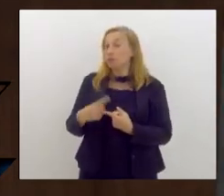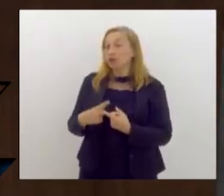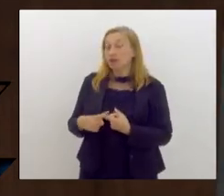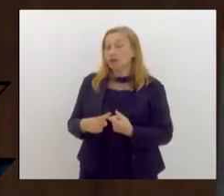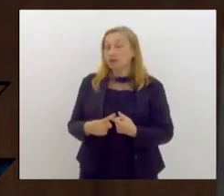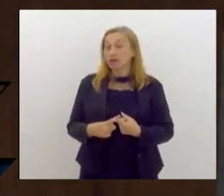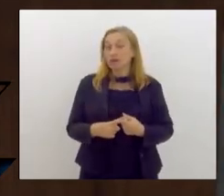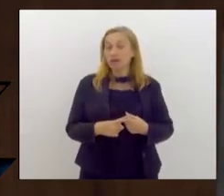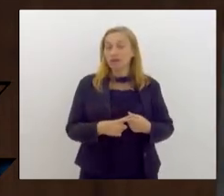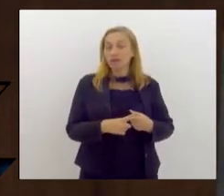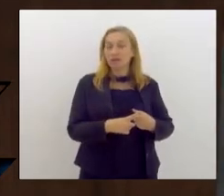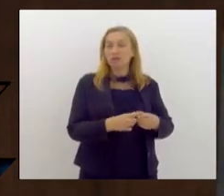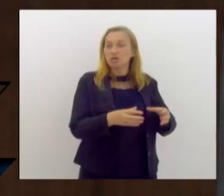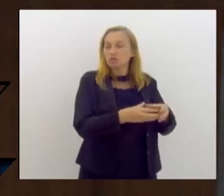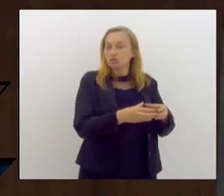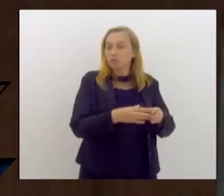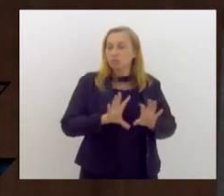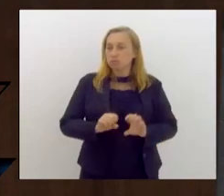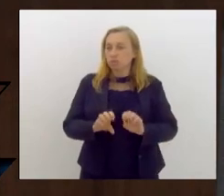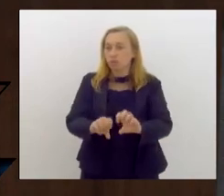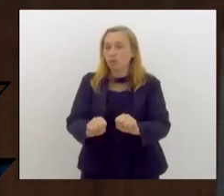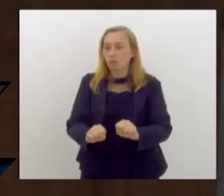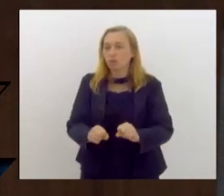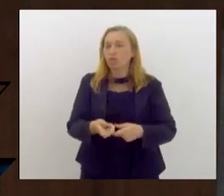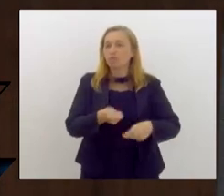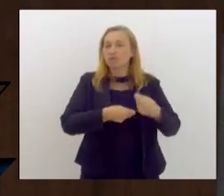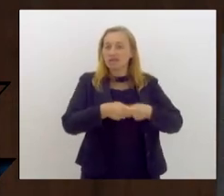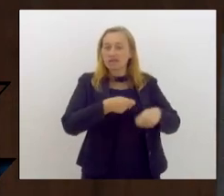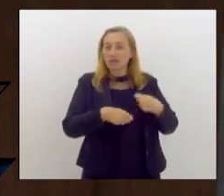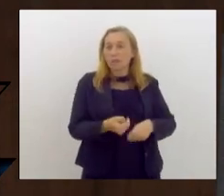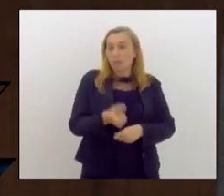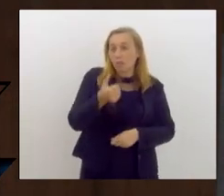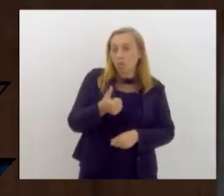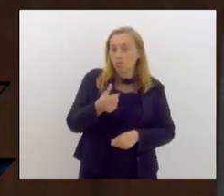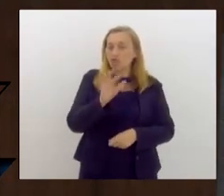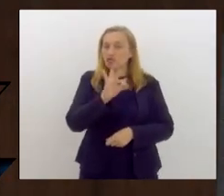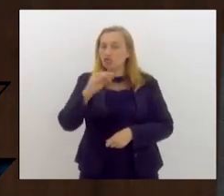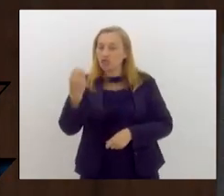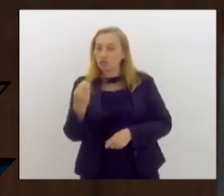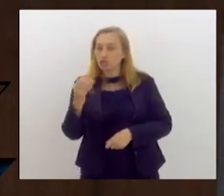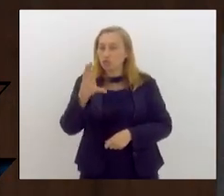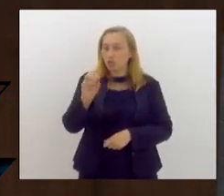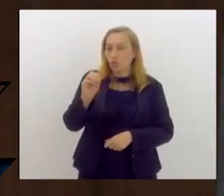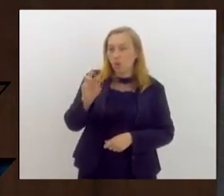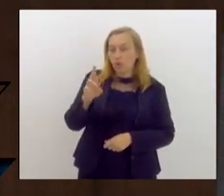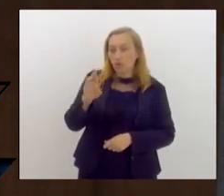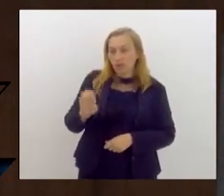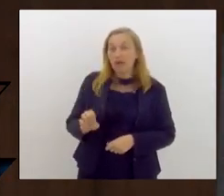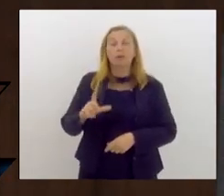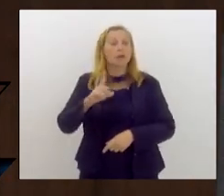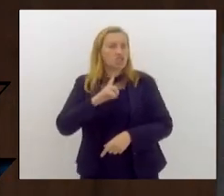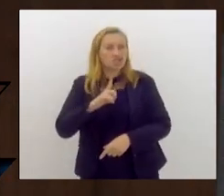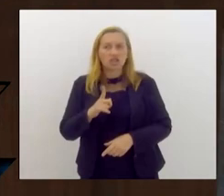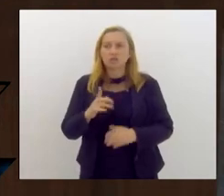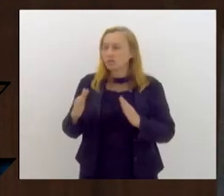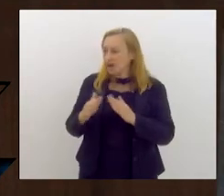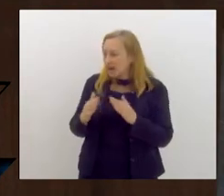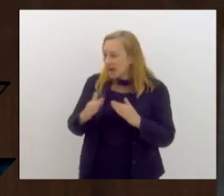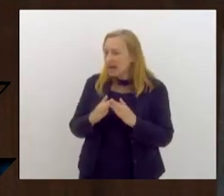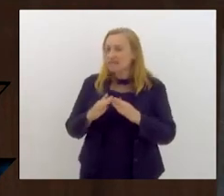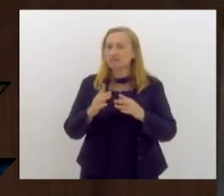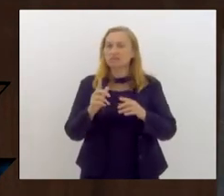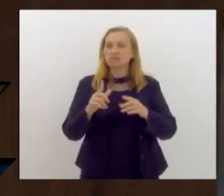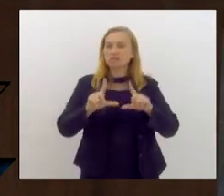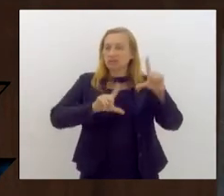cooperativas até comercializam pouco fio de cobre, mas tem fio de cobre numa casa, numa televisão,